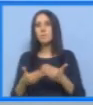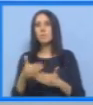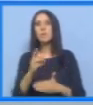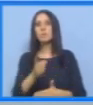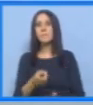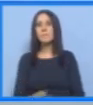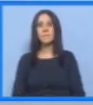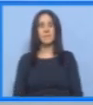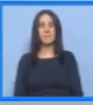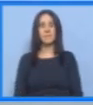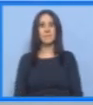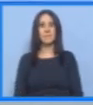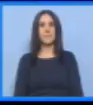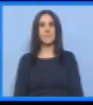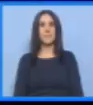onde?